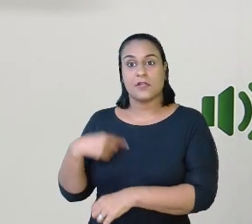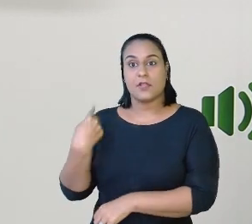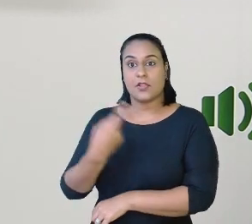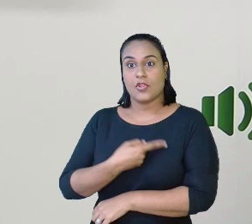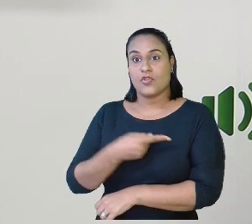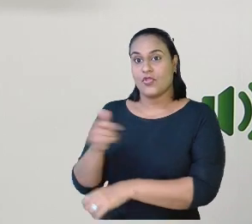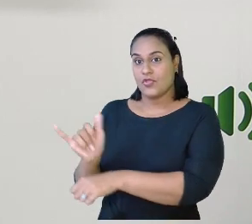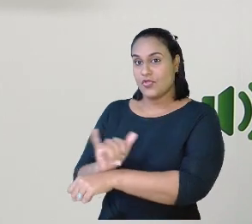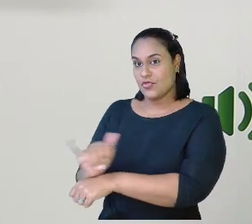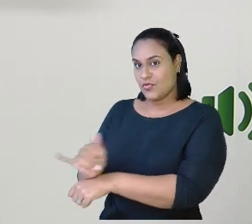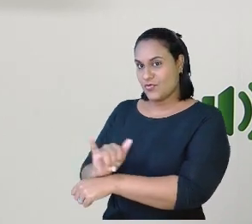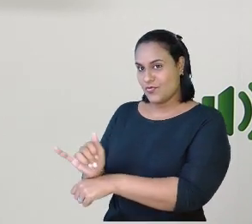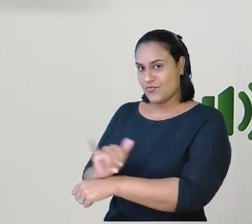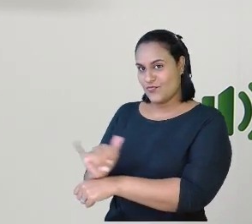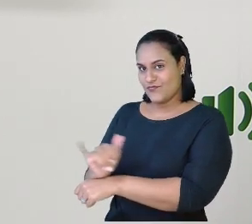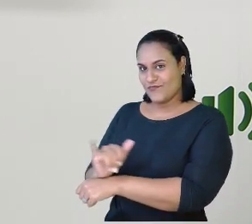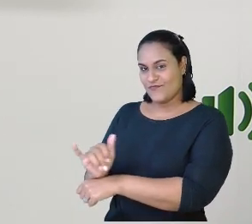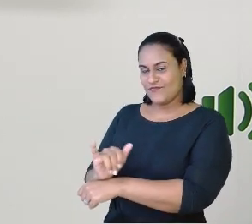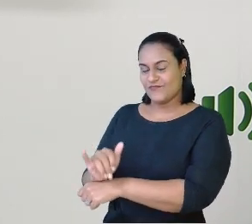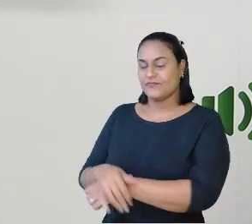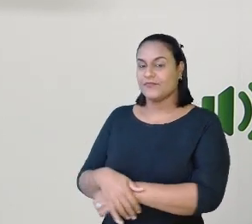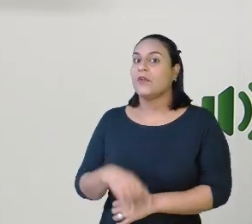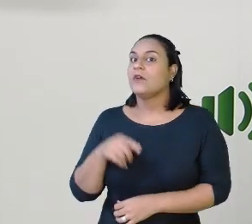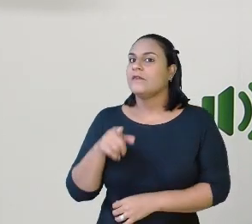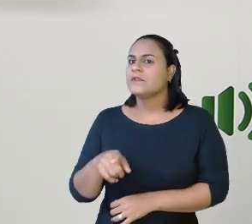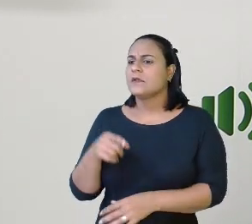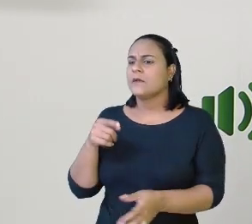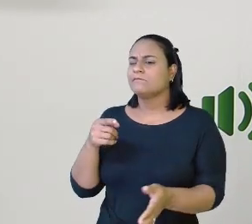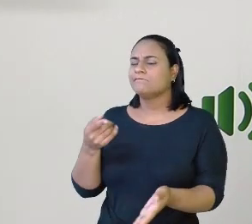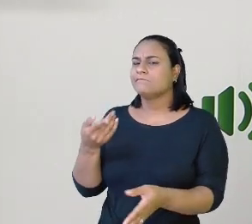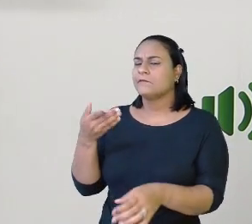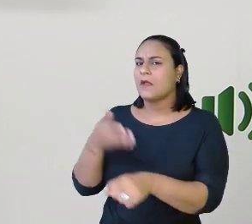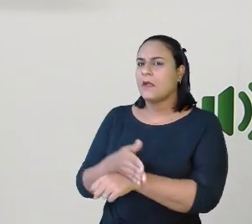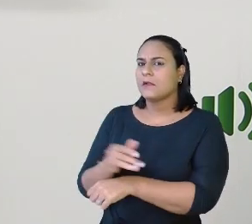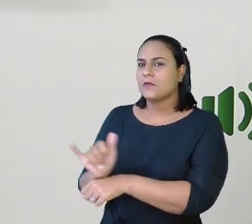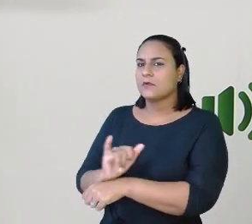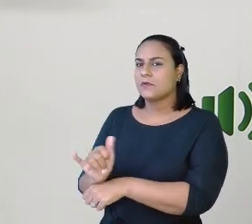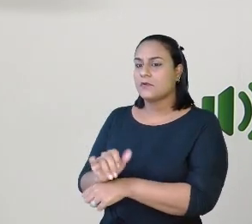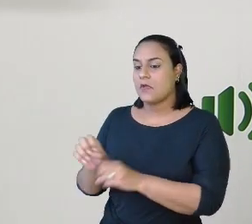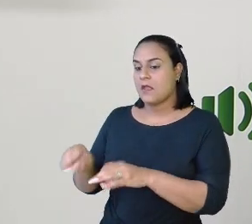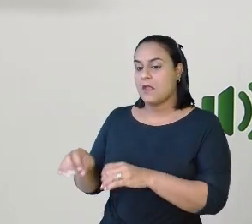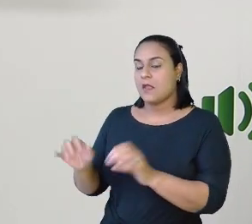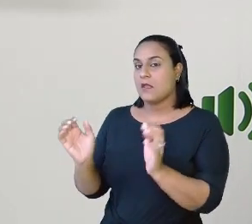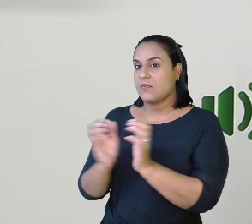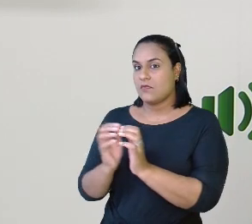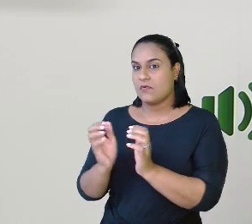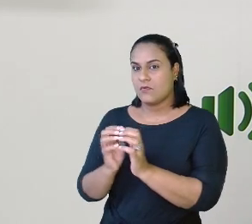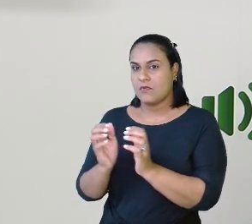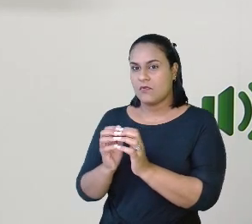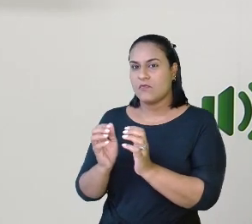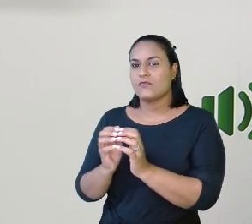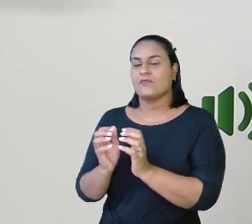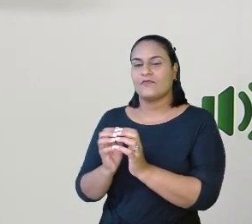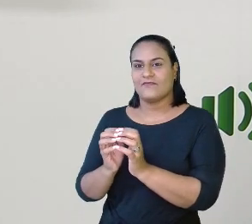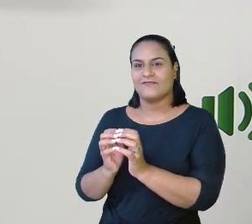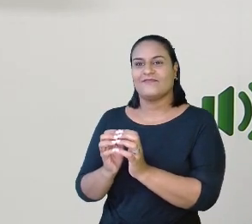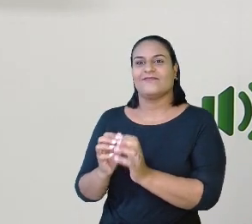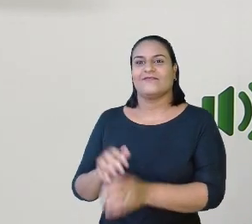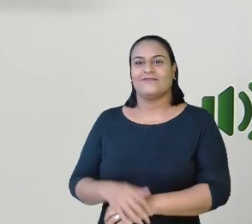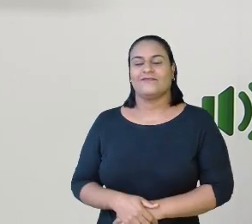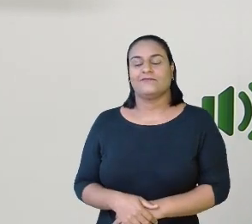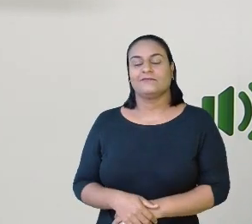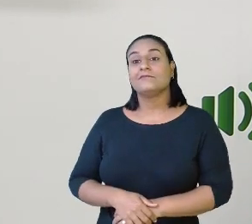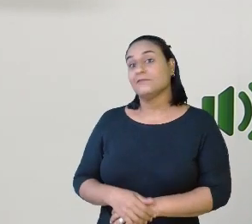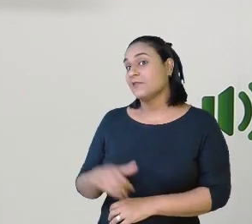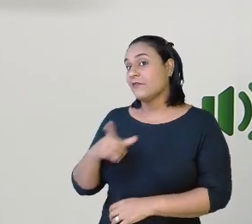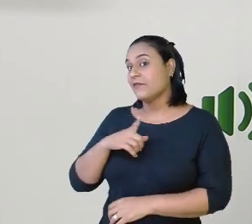canal lá no YouTube. Você vai no YouTube e procura lá Educa Recife, coloca tudo juntinho, Educa Recife.